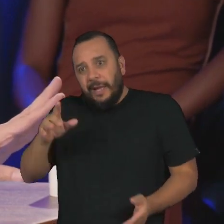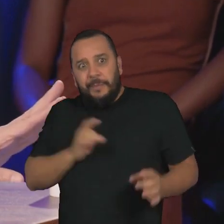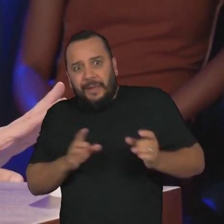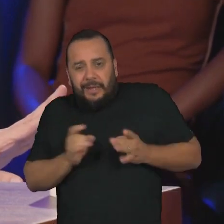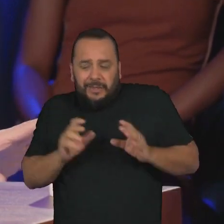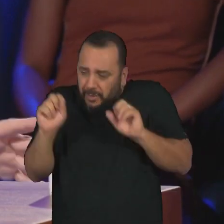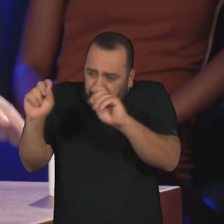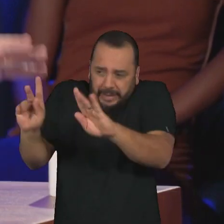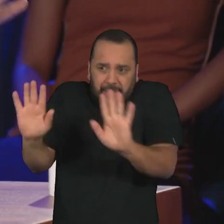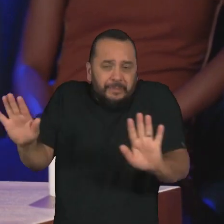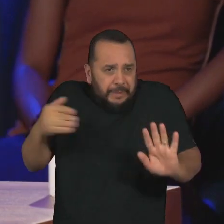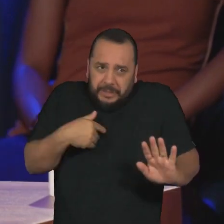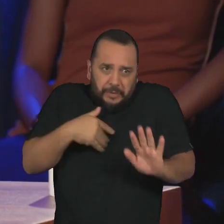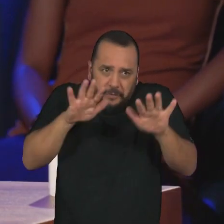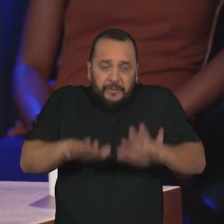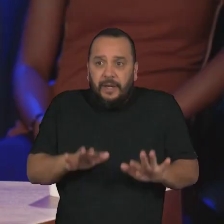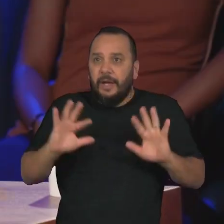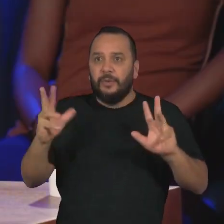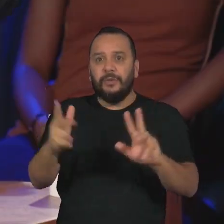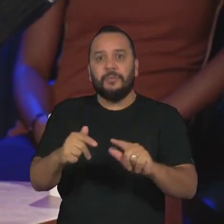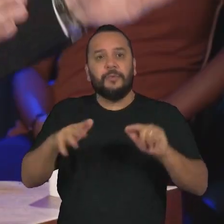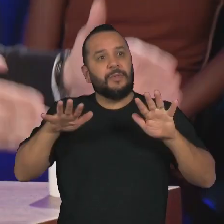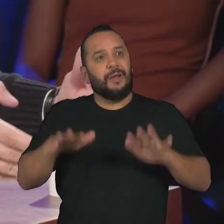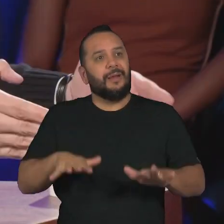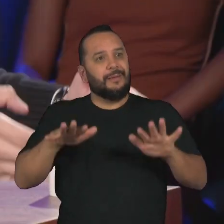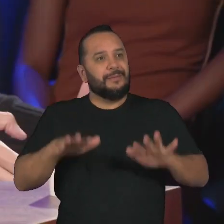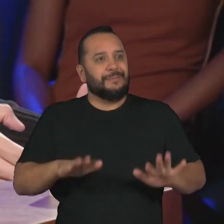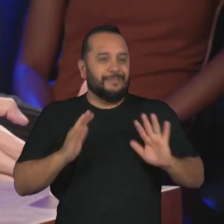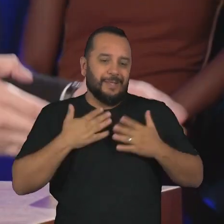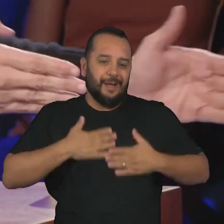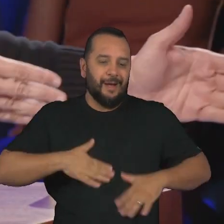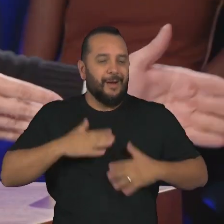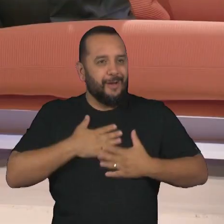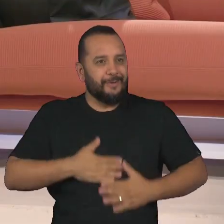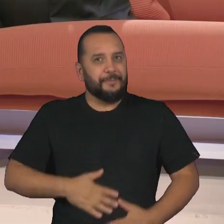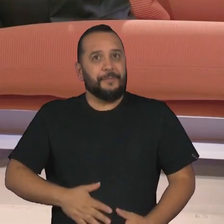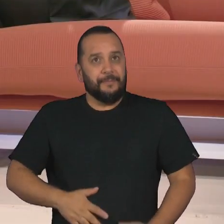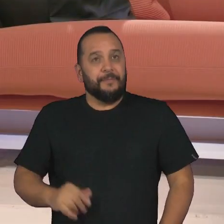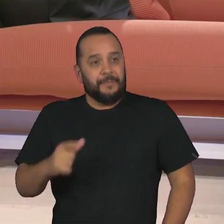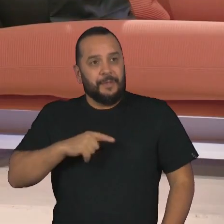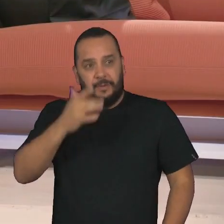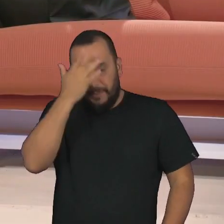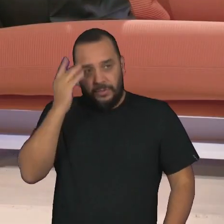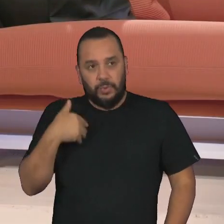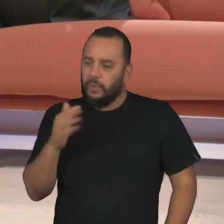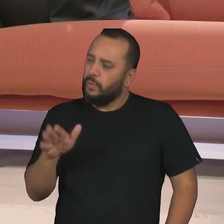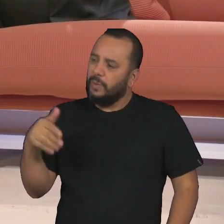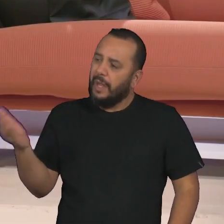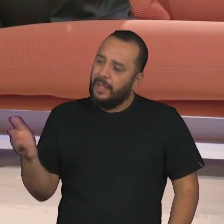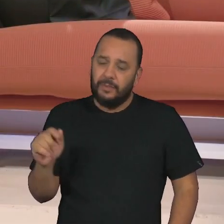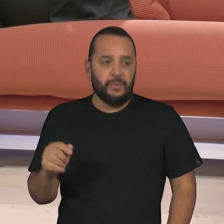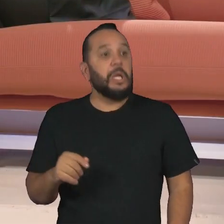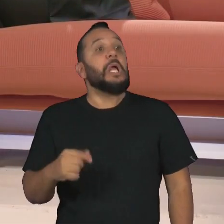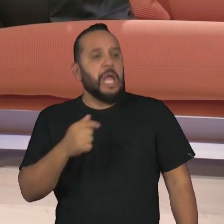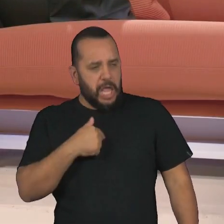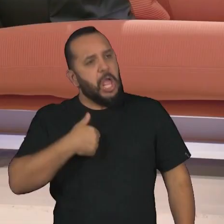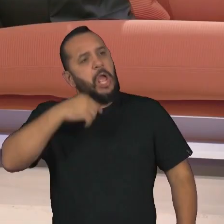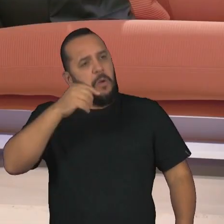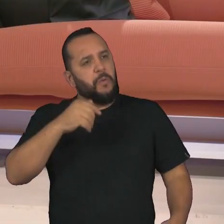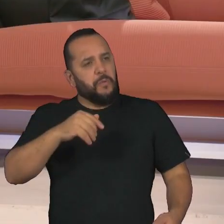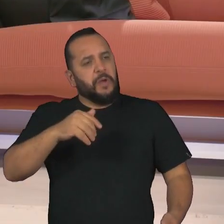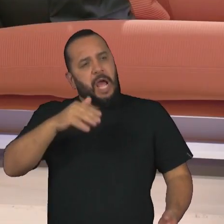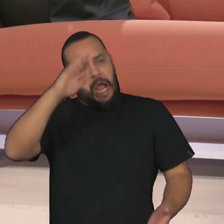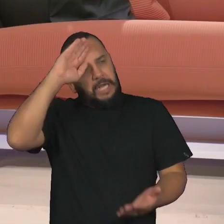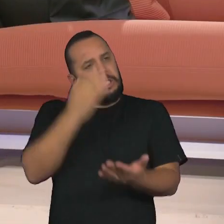eu não vou sair. Aí eles se acalmaram, né? Aí a pessoa que estava assim, quase do meu lado, né, falou assim, eu sou um homem de muita fé,